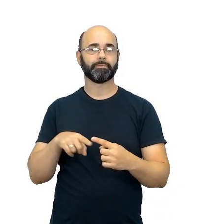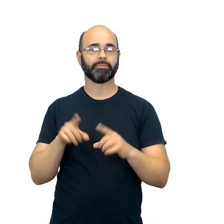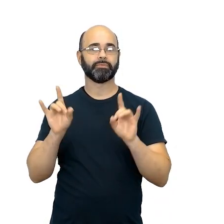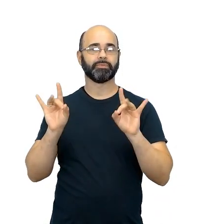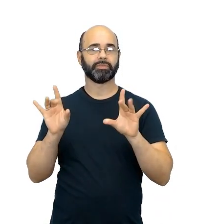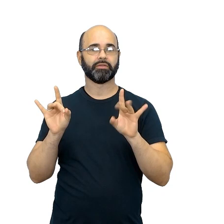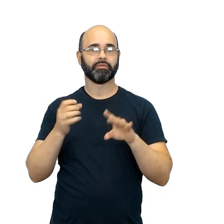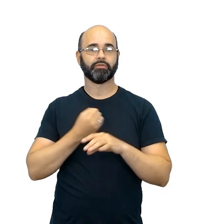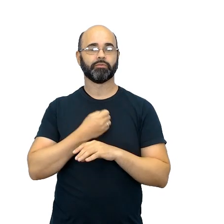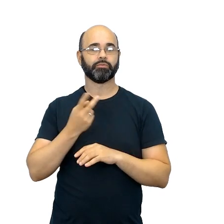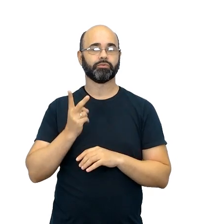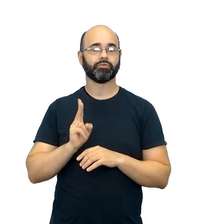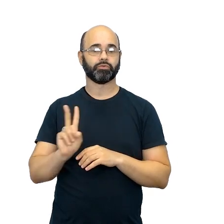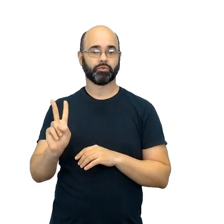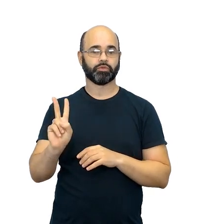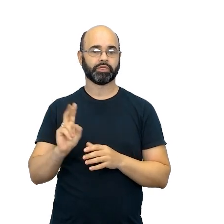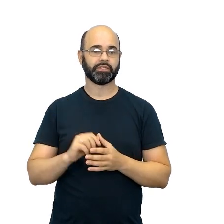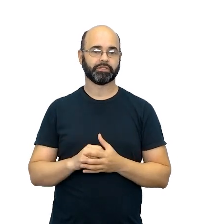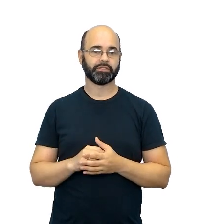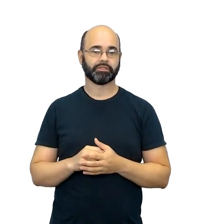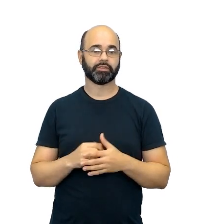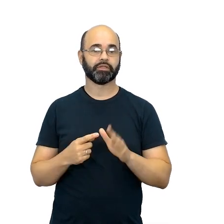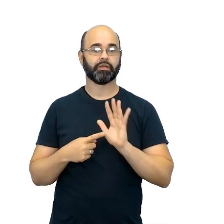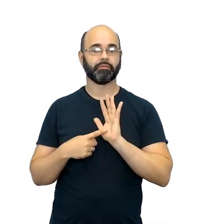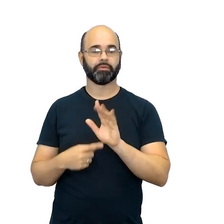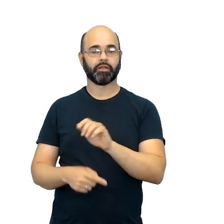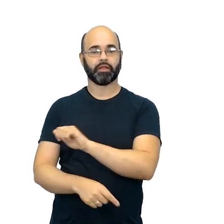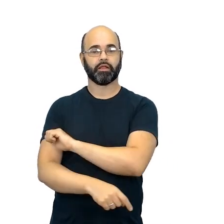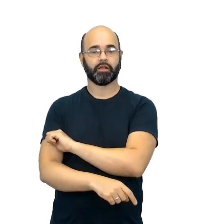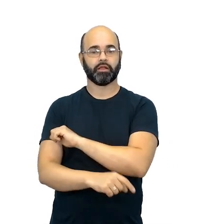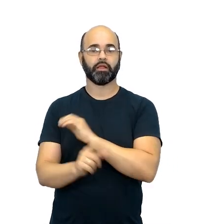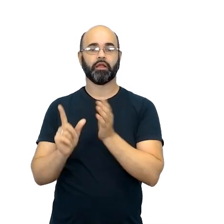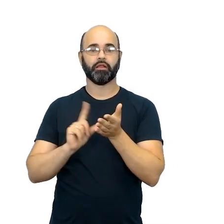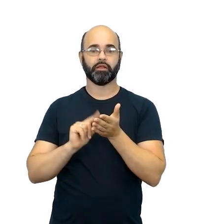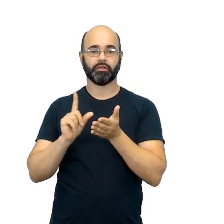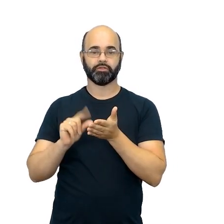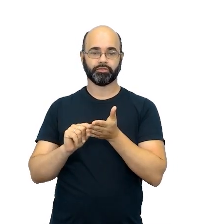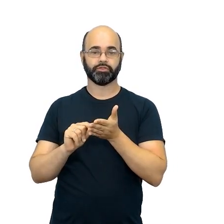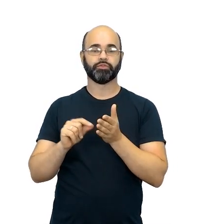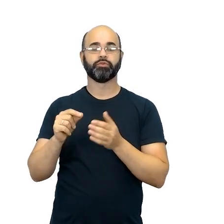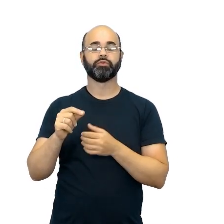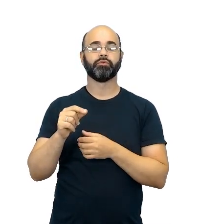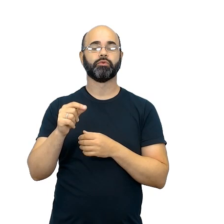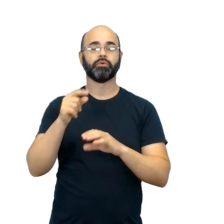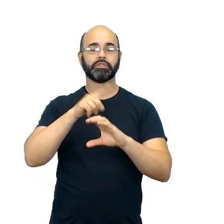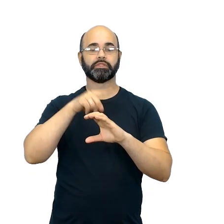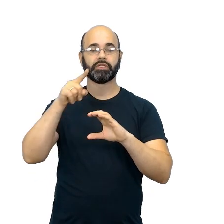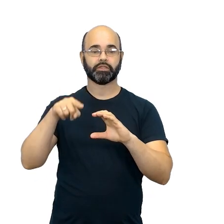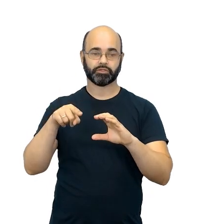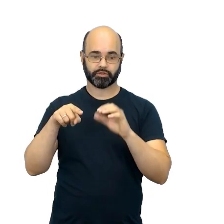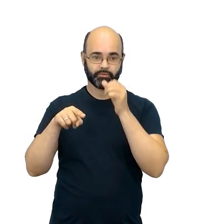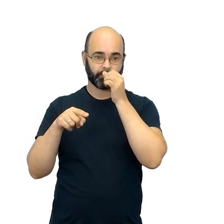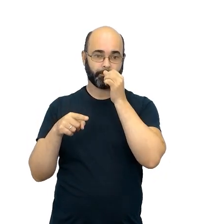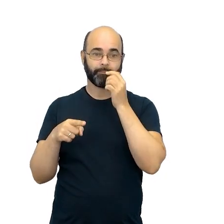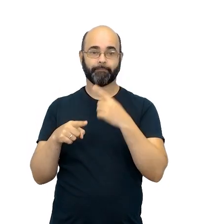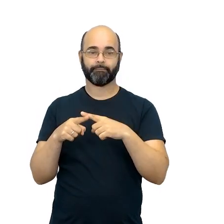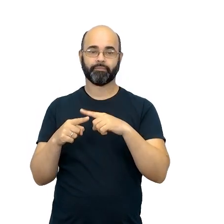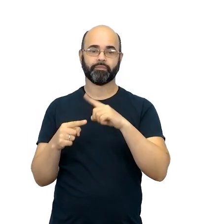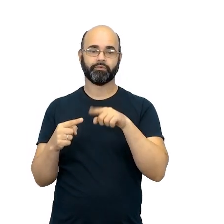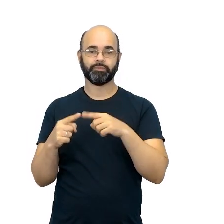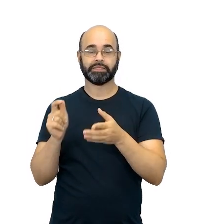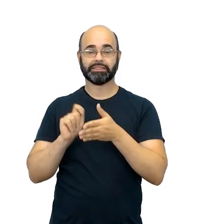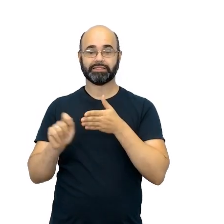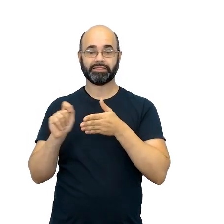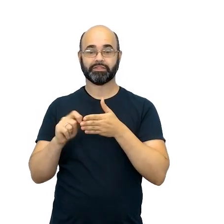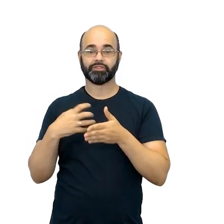é apresentar, né, aos estudantes um artigo científico a fim de que sejam discutidos elementos da